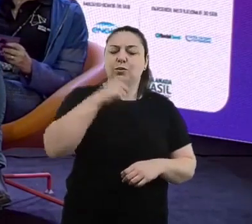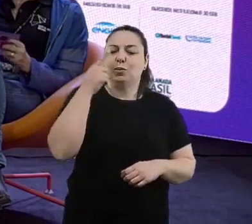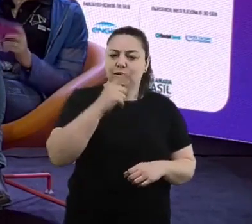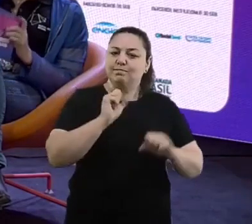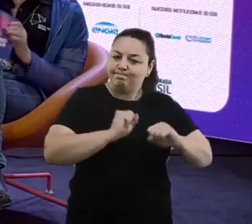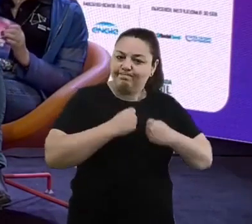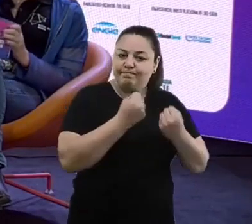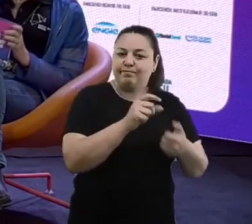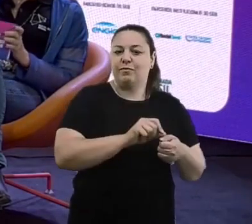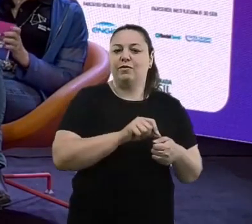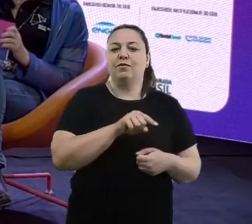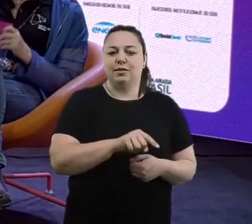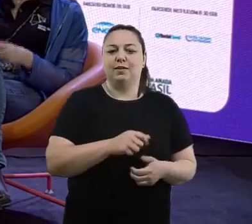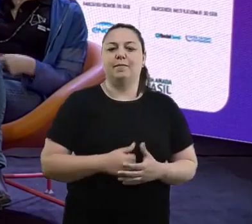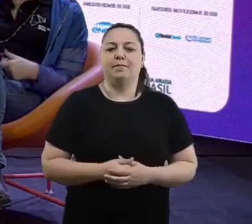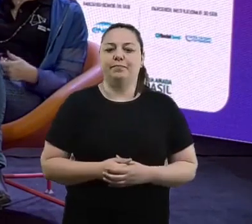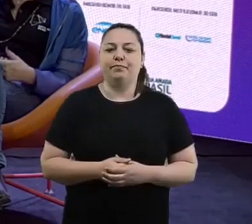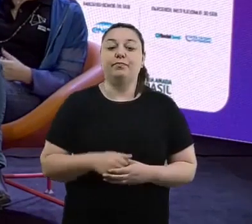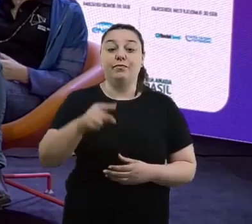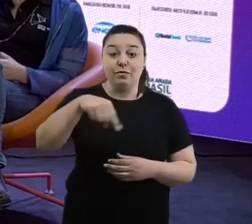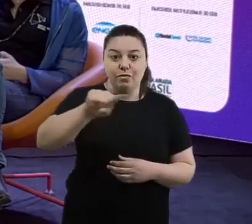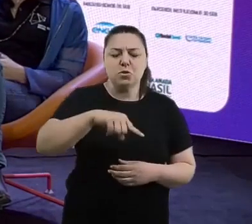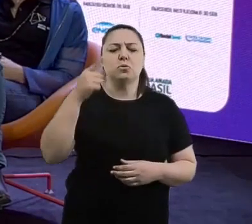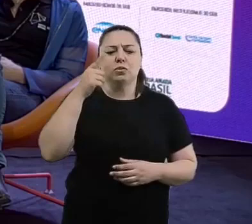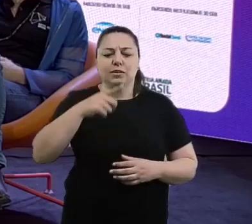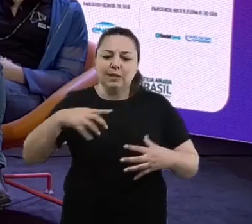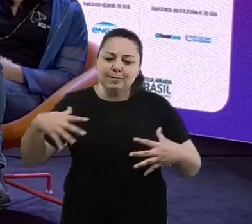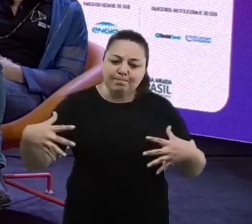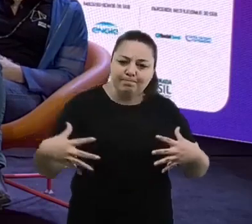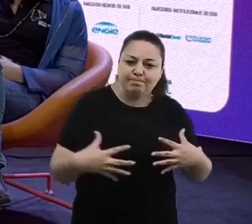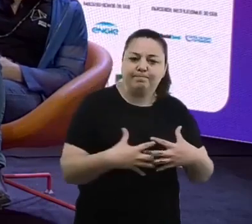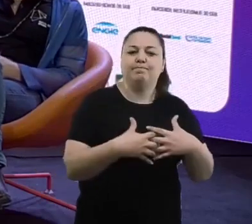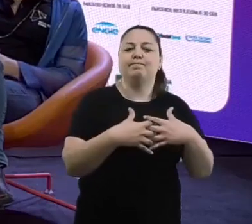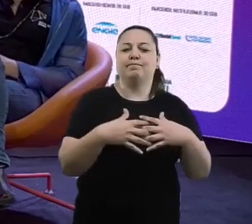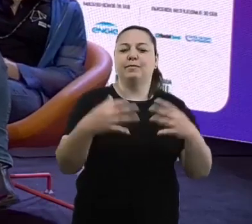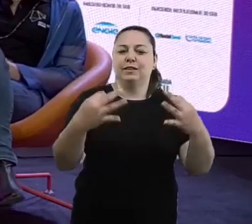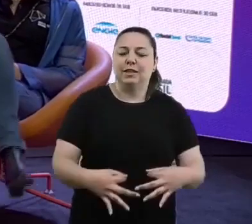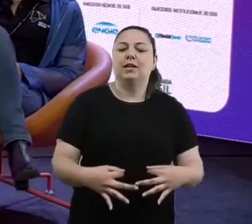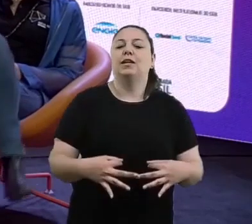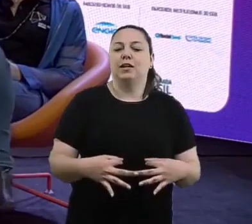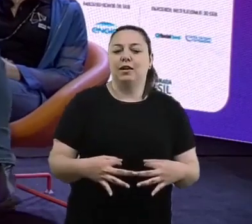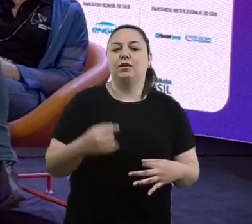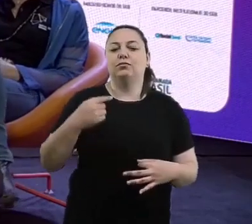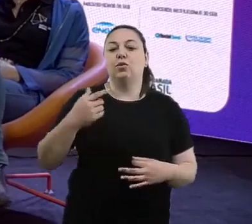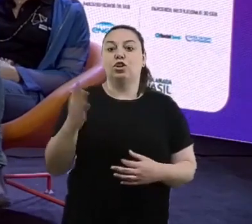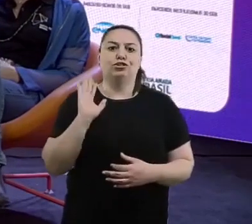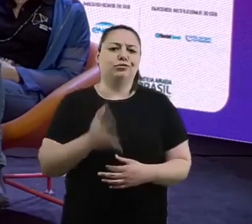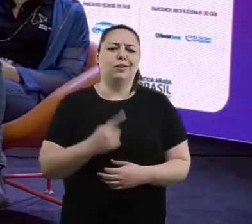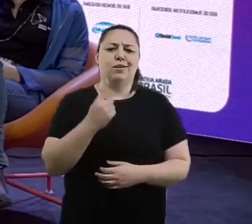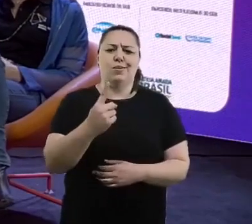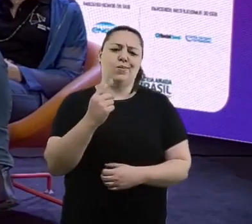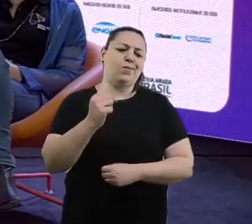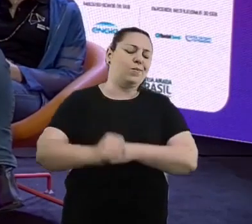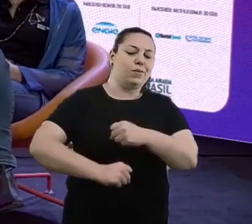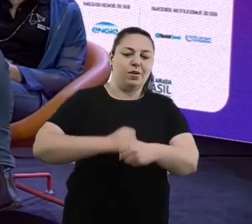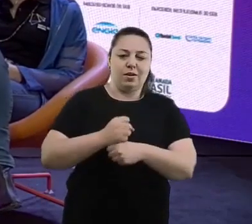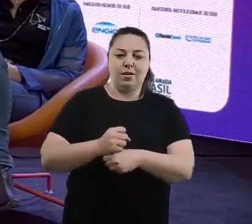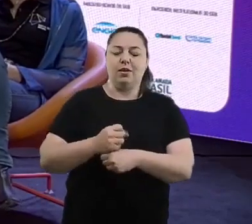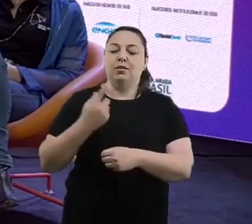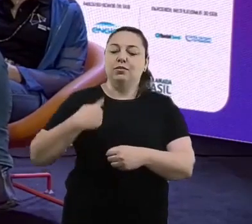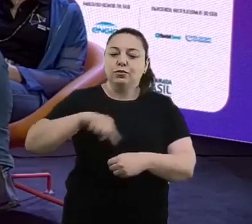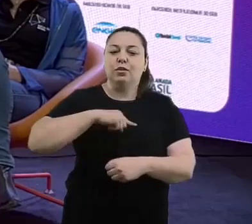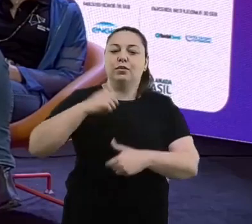Vocês fizeram essa integração, que para a gente aqui é a palavra do momento, faz 1 ano e meio que a gente entra em cliente falando em integração, todo mundo fala em